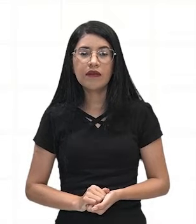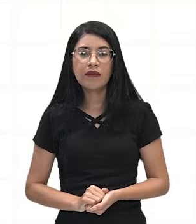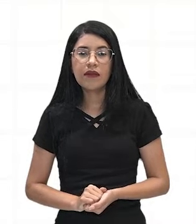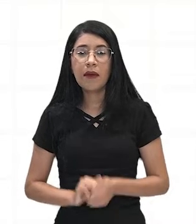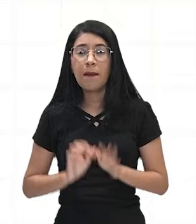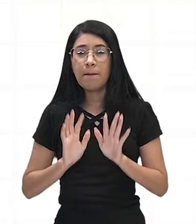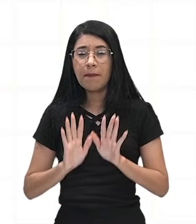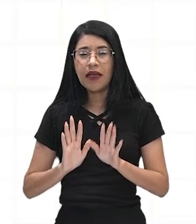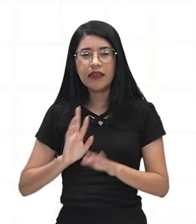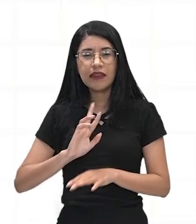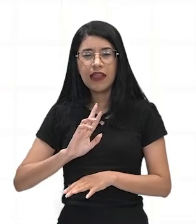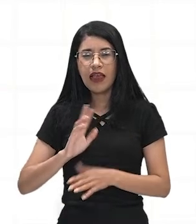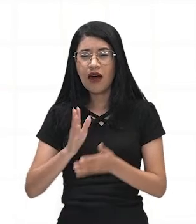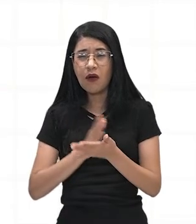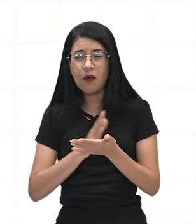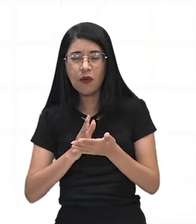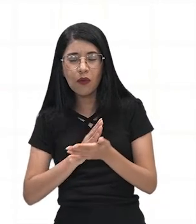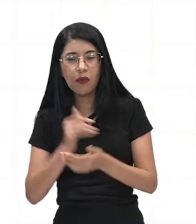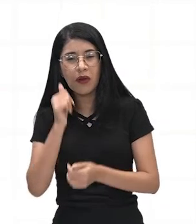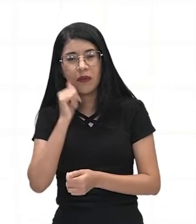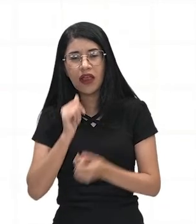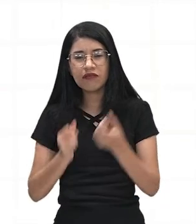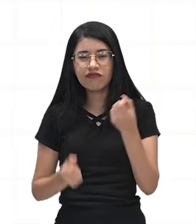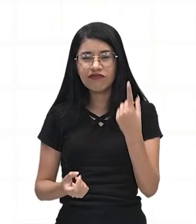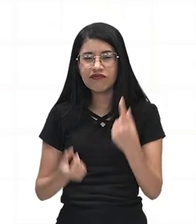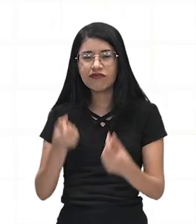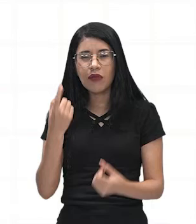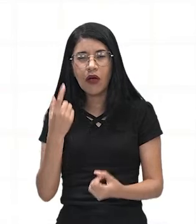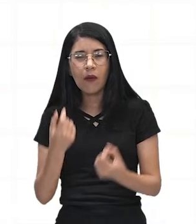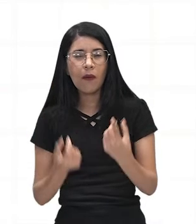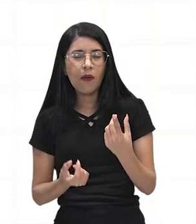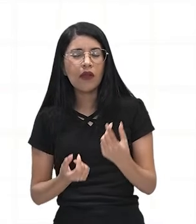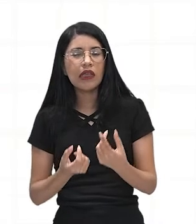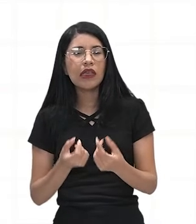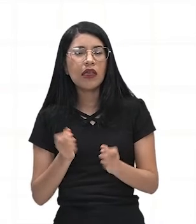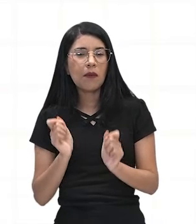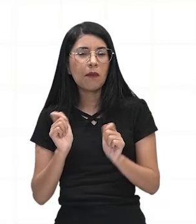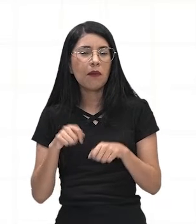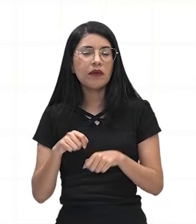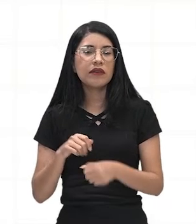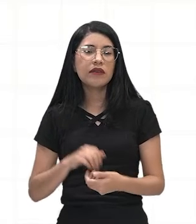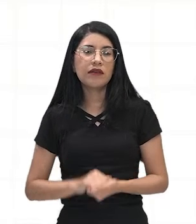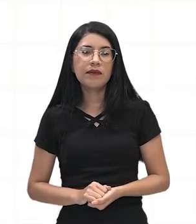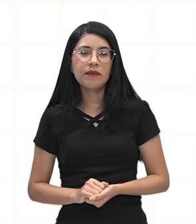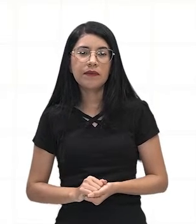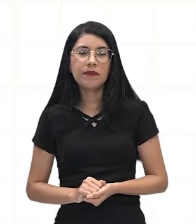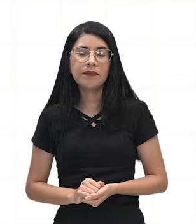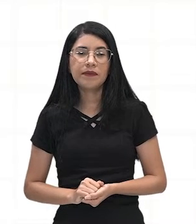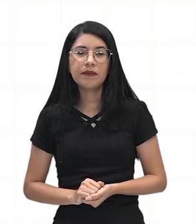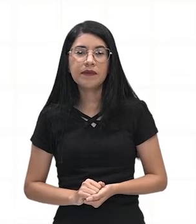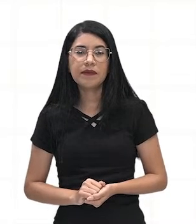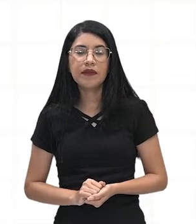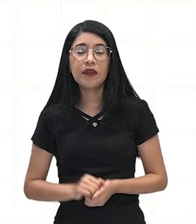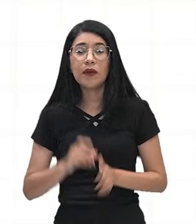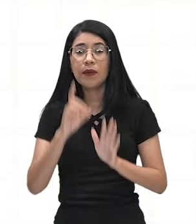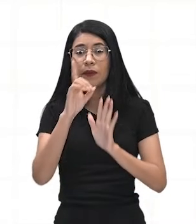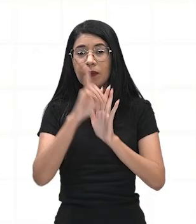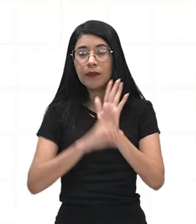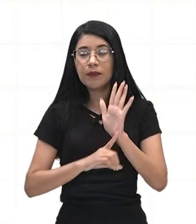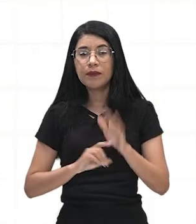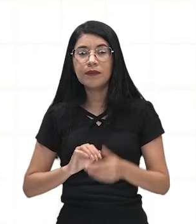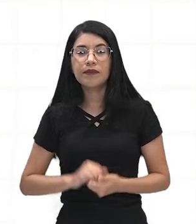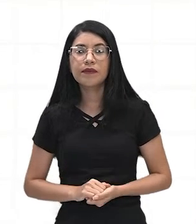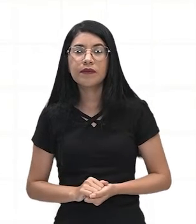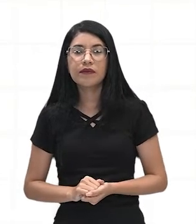exceções dentro da sociedade, tá? Na questão dos direitos, nós vamos ver o seguinte, olha